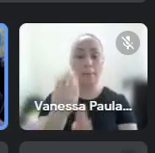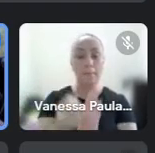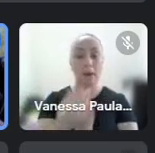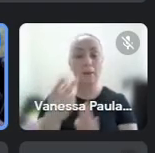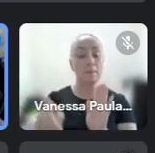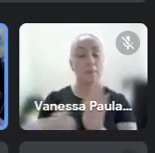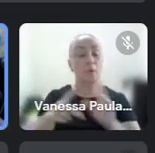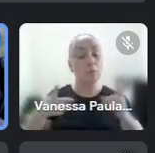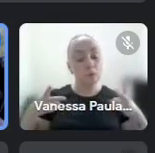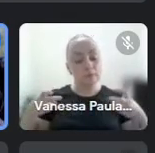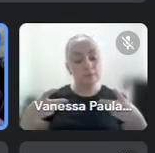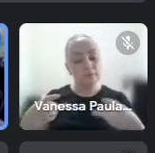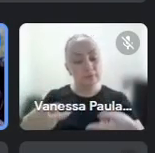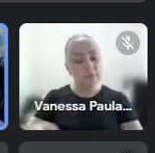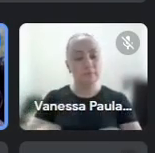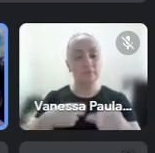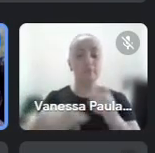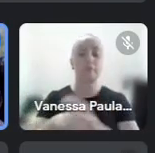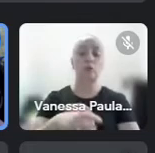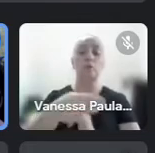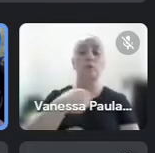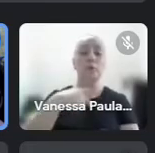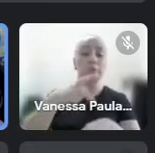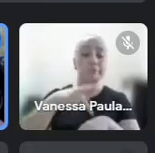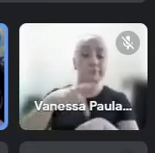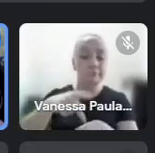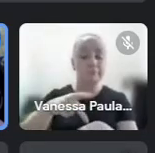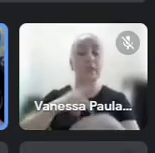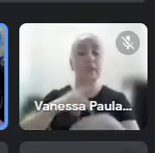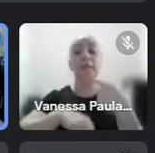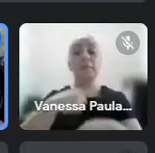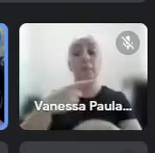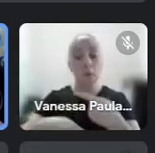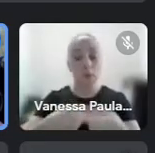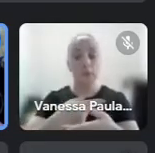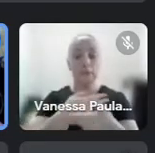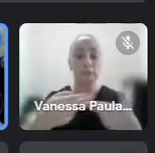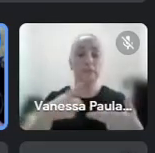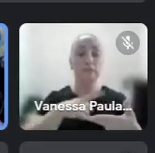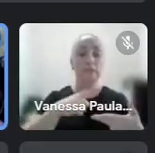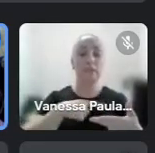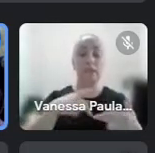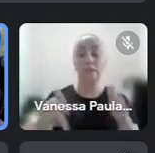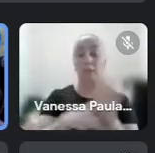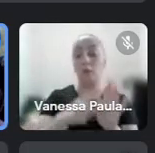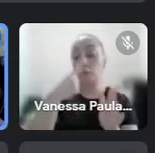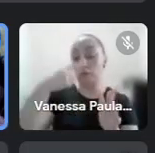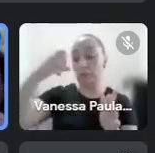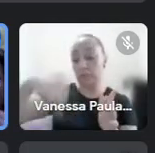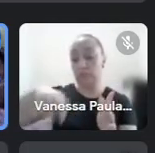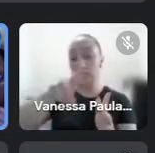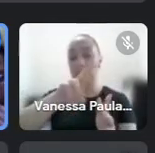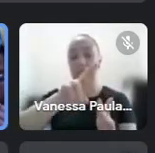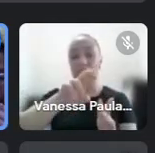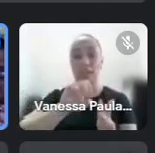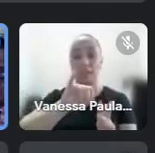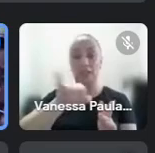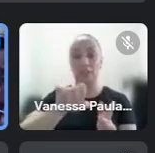extração do minério e a partir da extração do minério sai um rejeito, tá, gente? O rejeito é